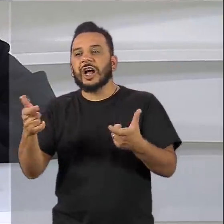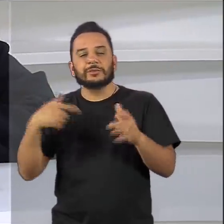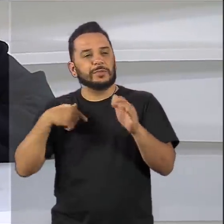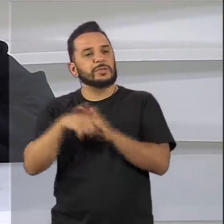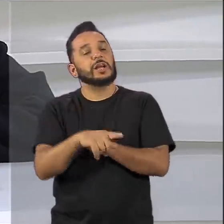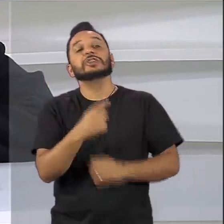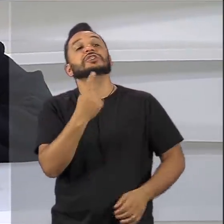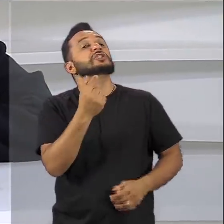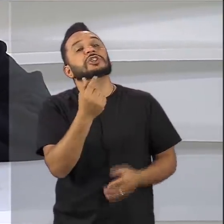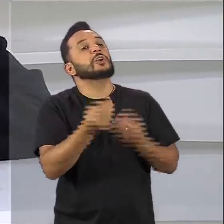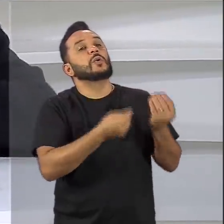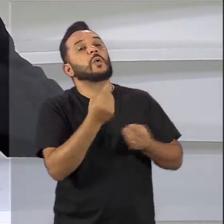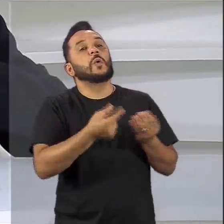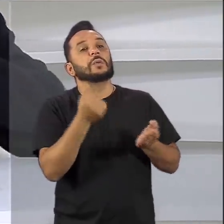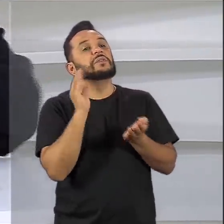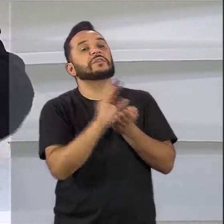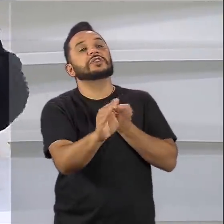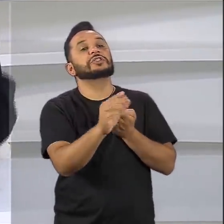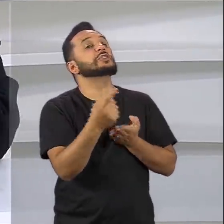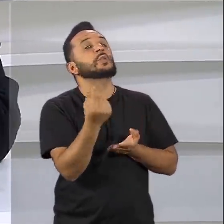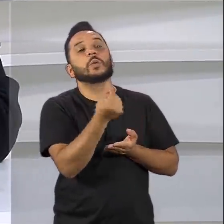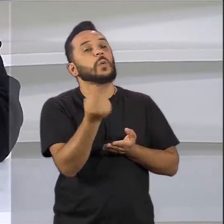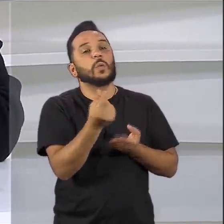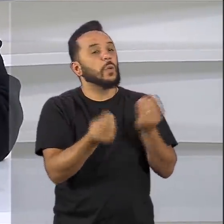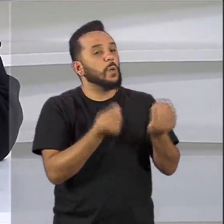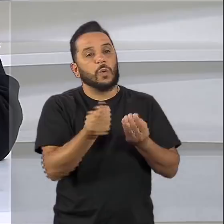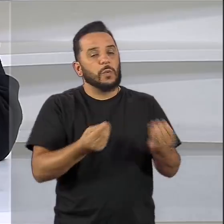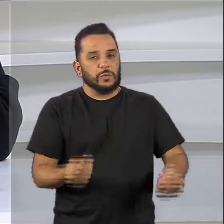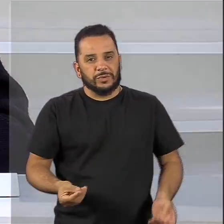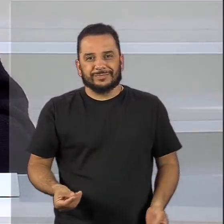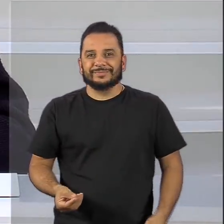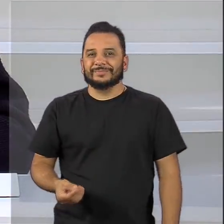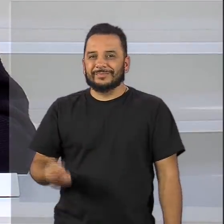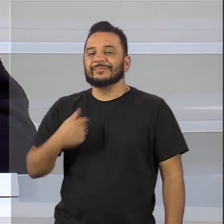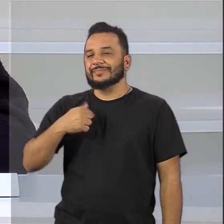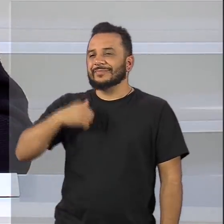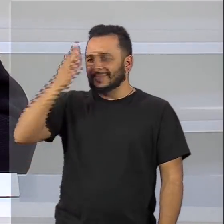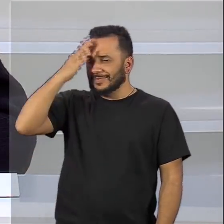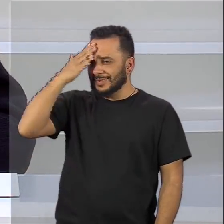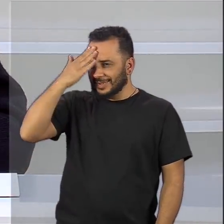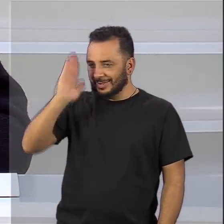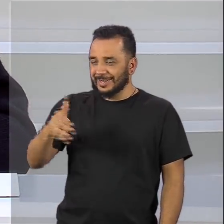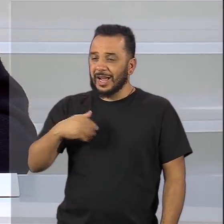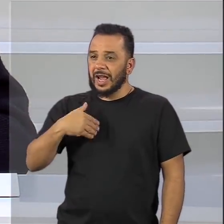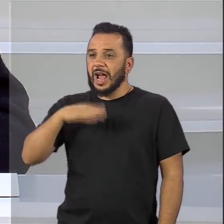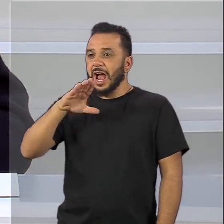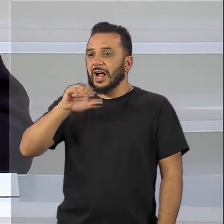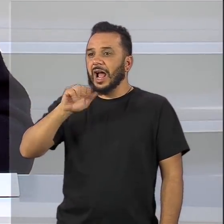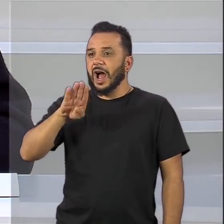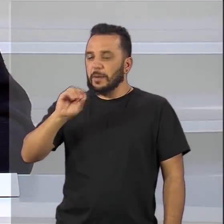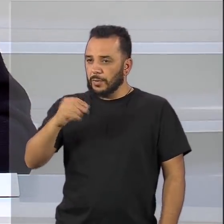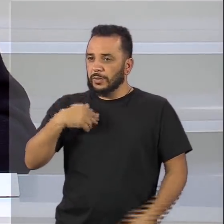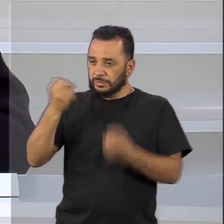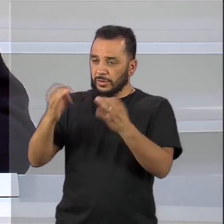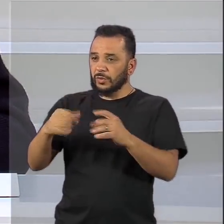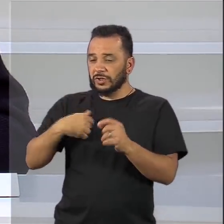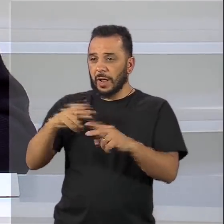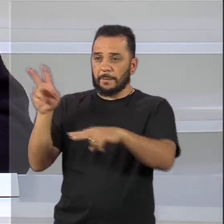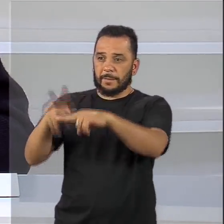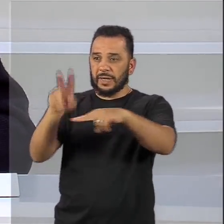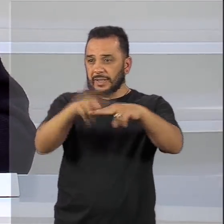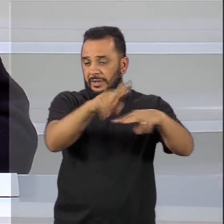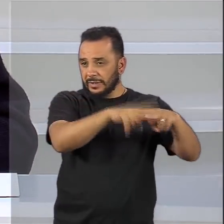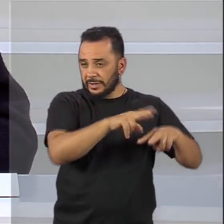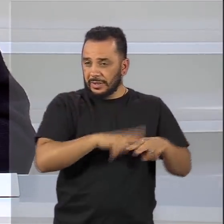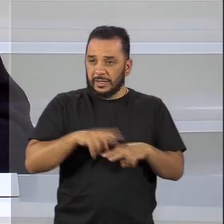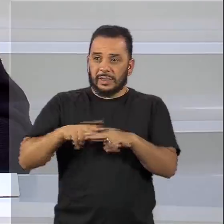vem o dinheiro, meu senhor ou minha senhora? É fácil, eu sei de onde vem o dinheiro. O Cabo Daciolo já respondeu. Ele vai prender 400 milhões